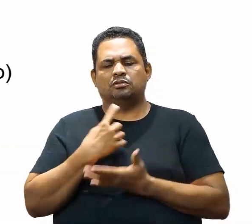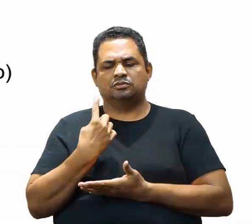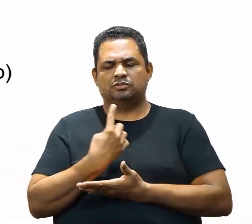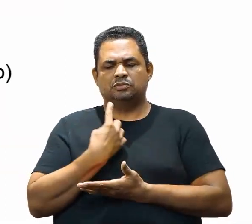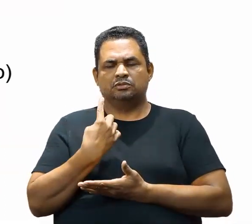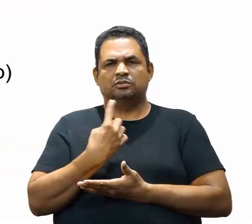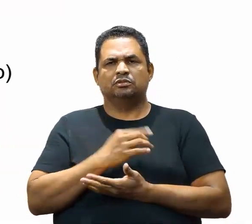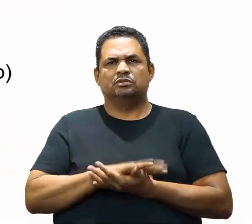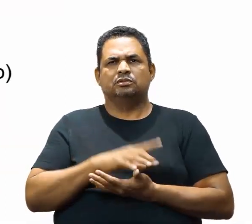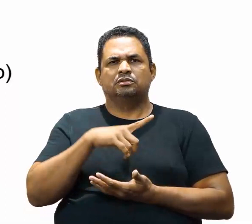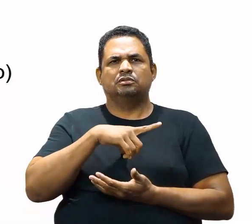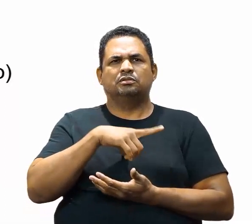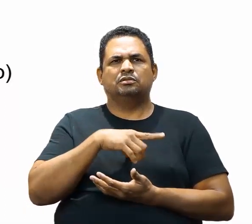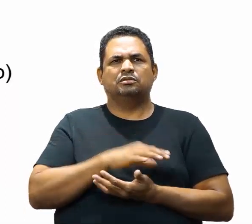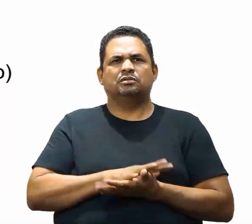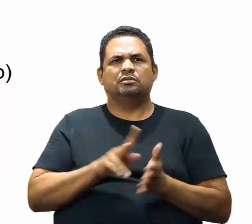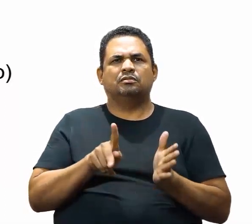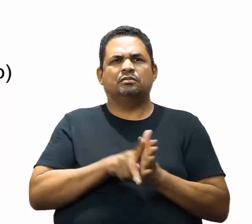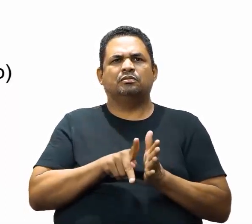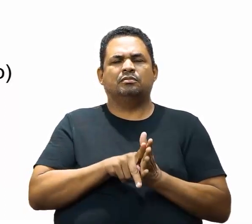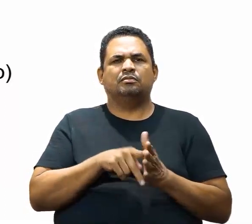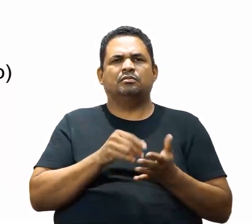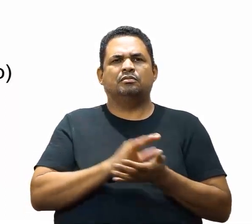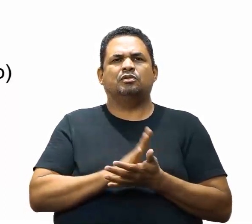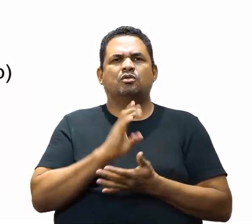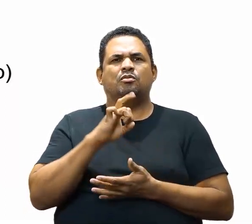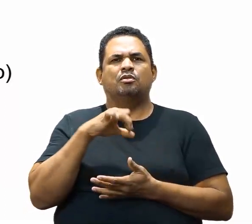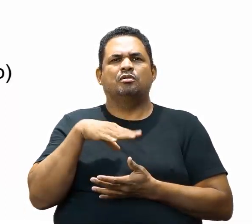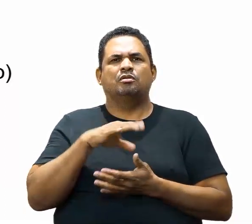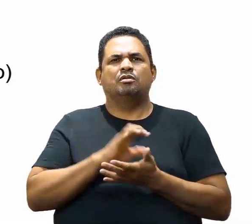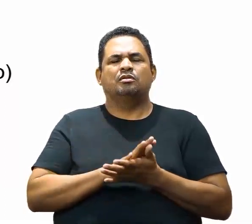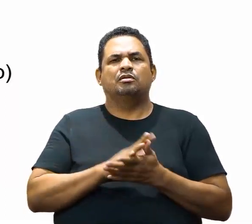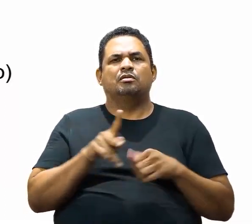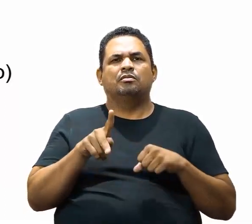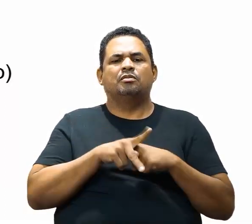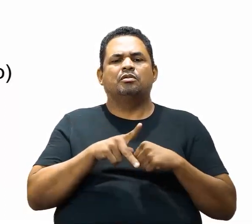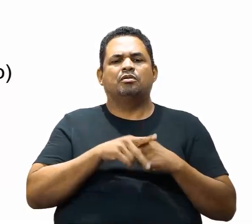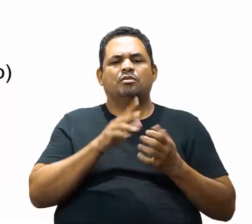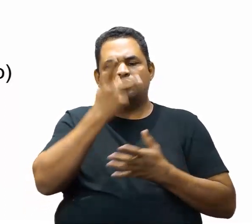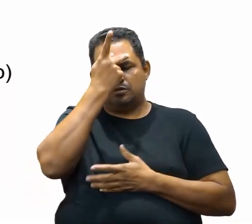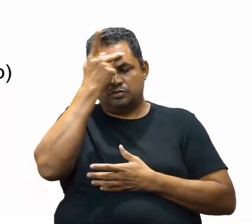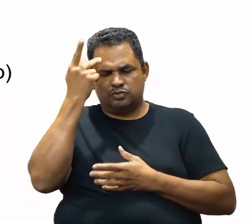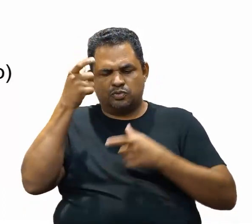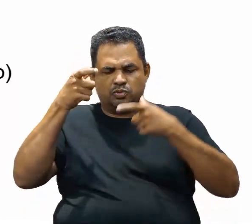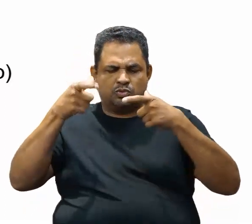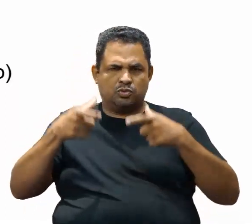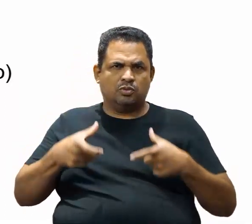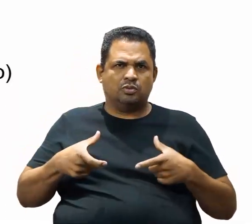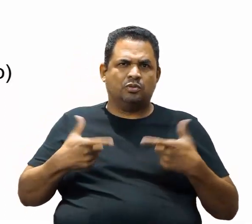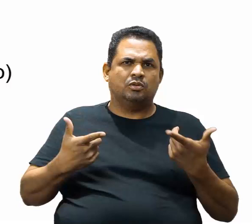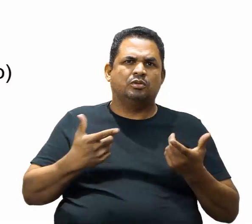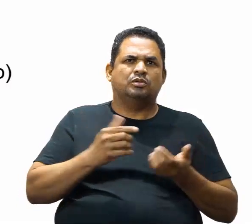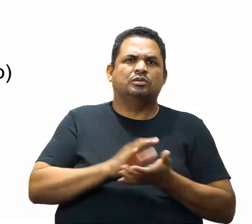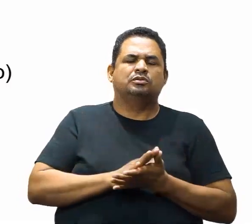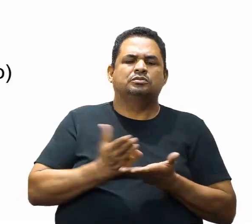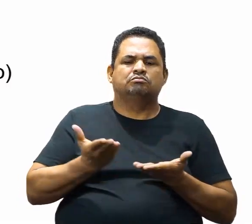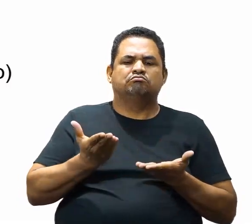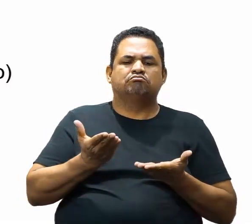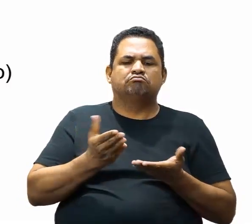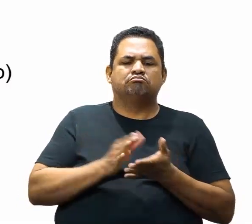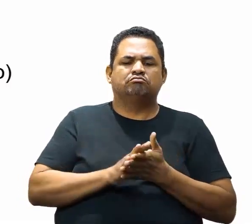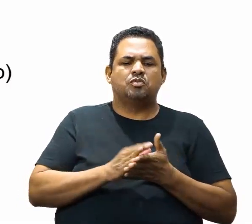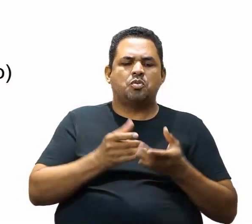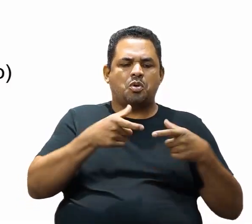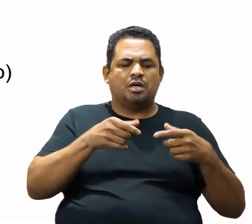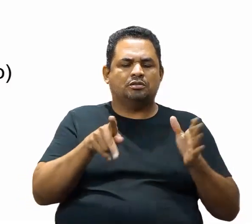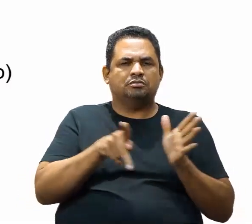gente tem ali próprios e comunes. Próprio, nome de pessoa, de lugar, de estabelecimentos próprios, né? E